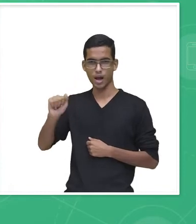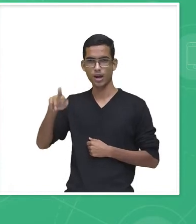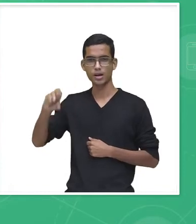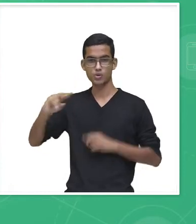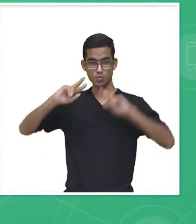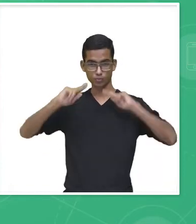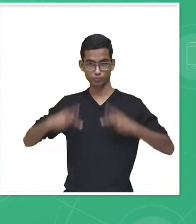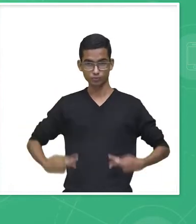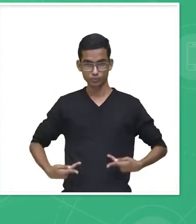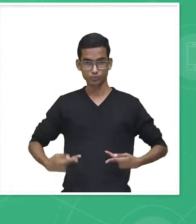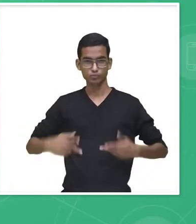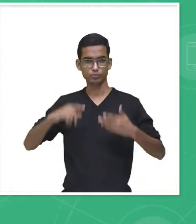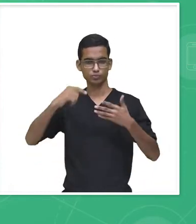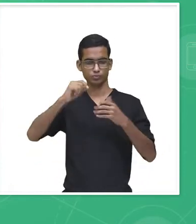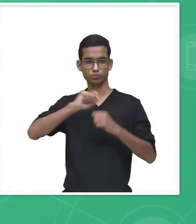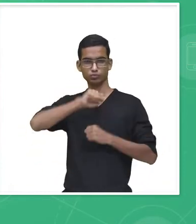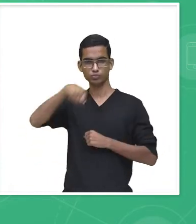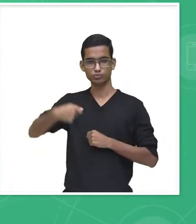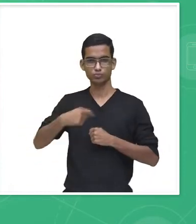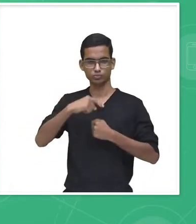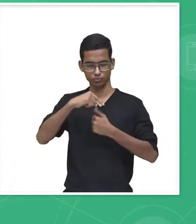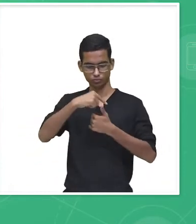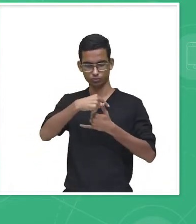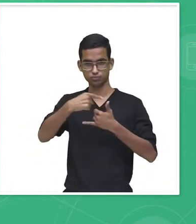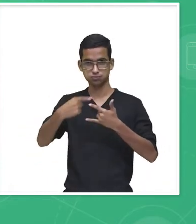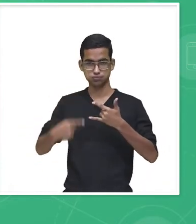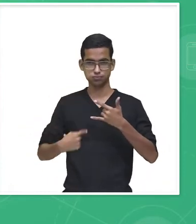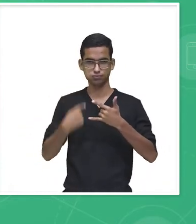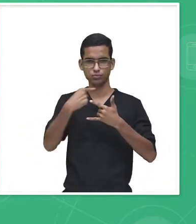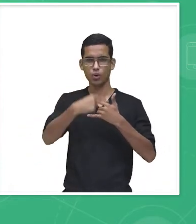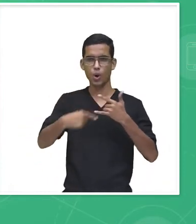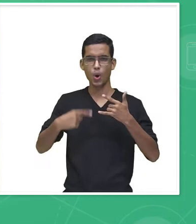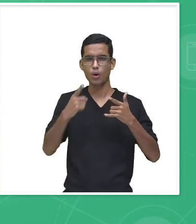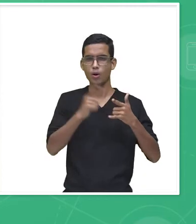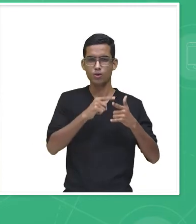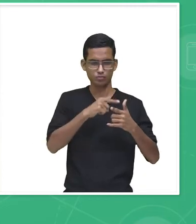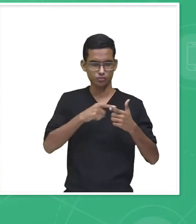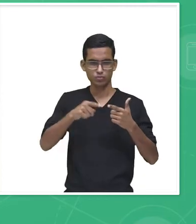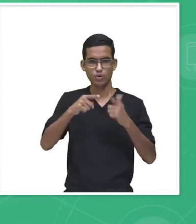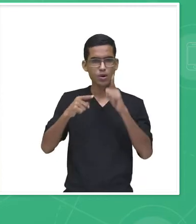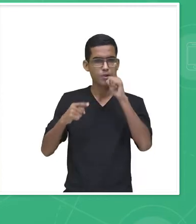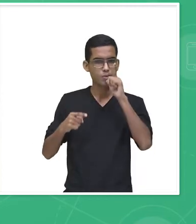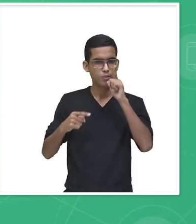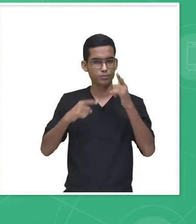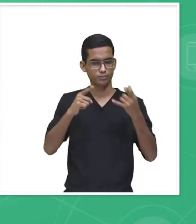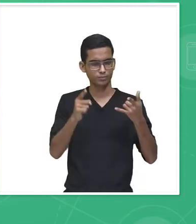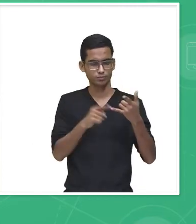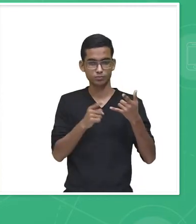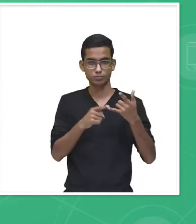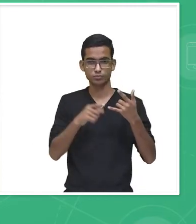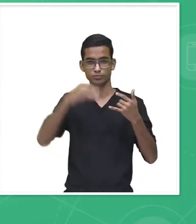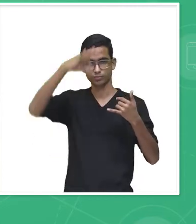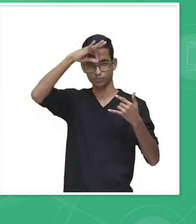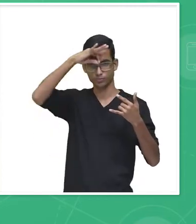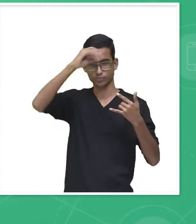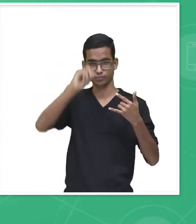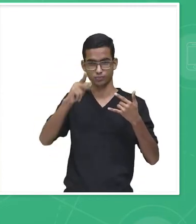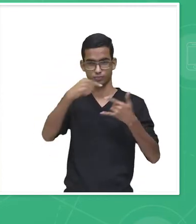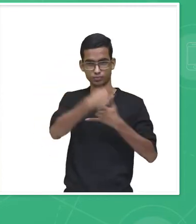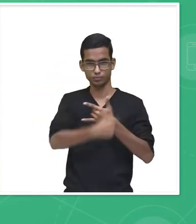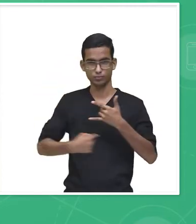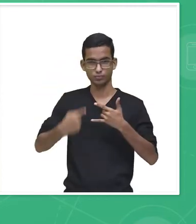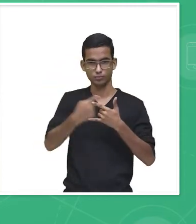vê é formado por esses órgãos aqui que está ao meu lado tá então a gente encontra aqui o rim direito o rim esquerdo